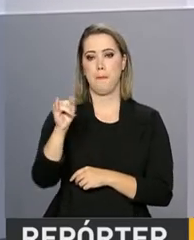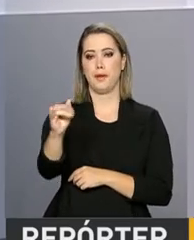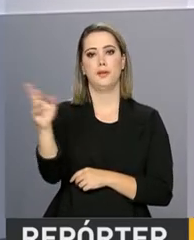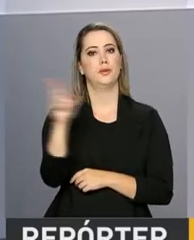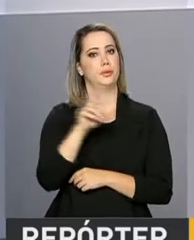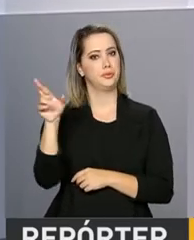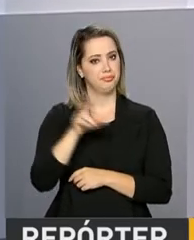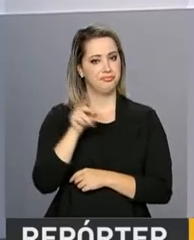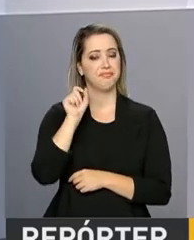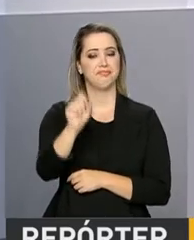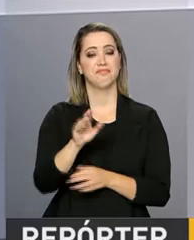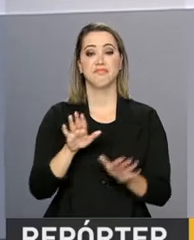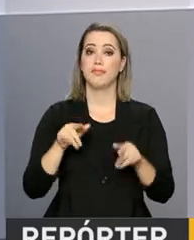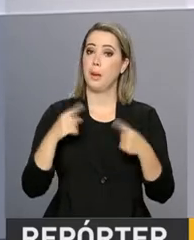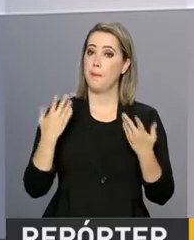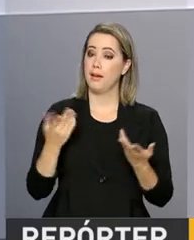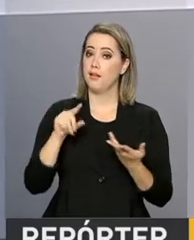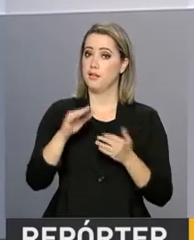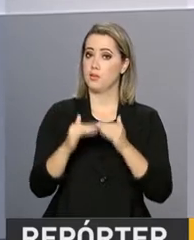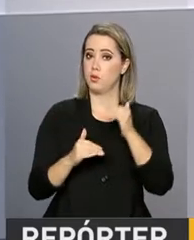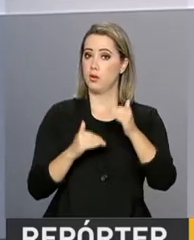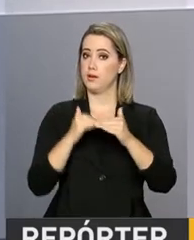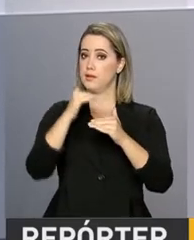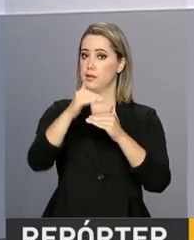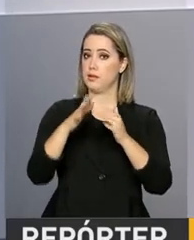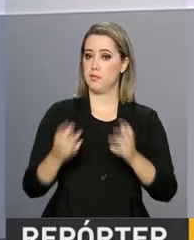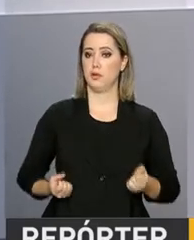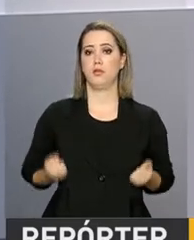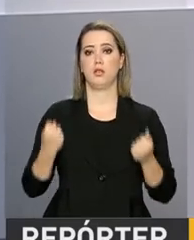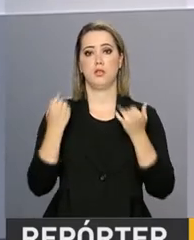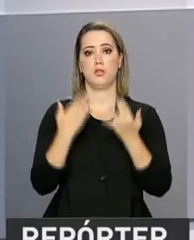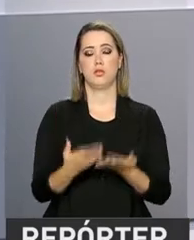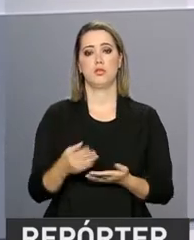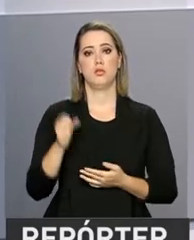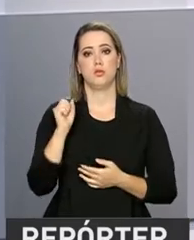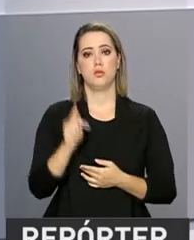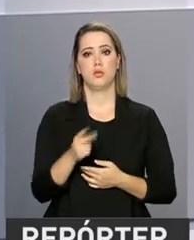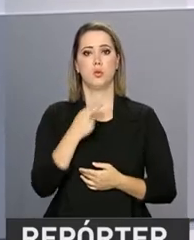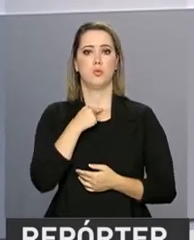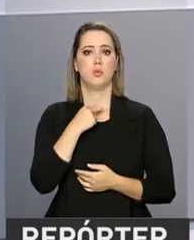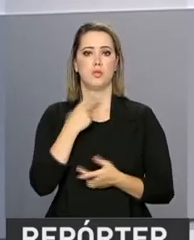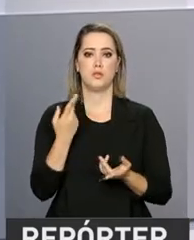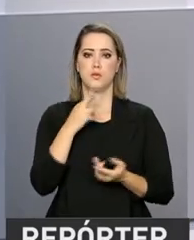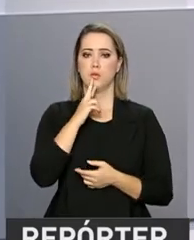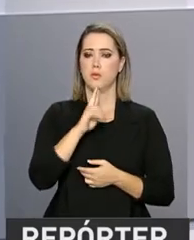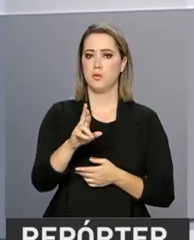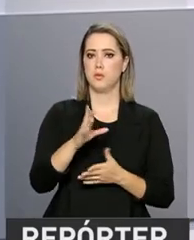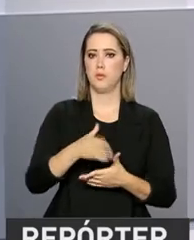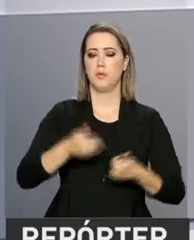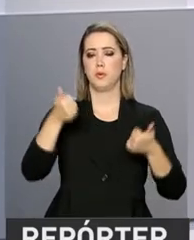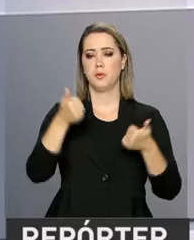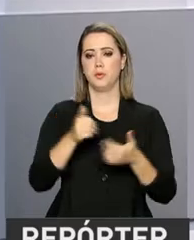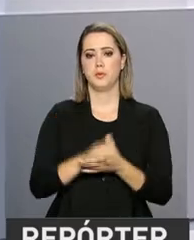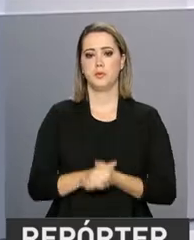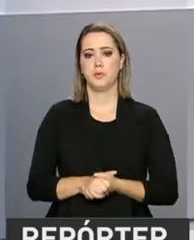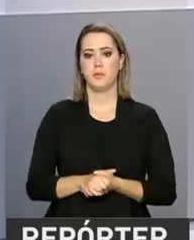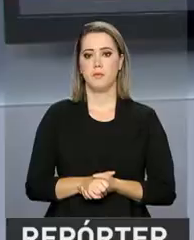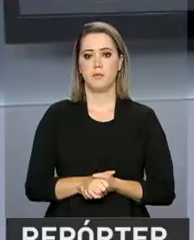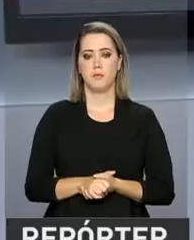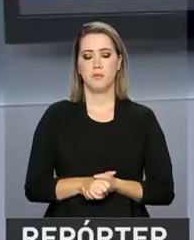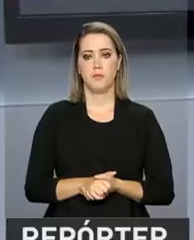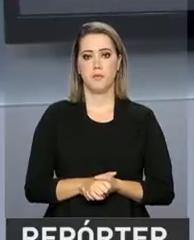reais no entanto com o crescimento das despesas previdenciárias não foi possível ter um resultado ainda melhor